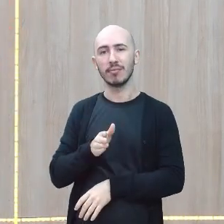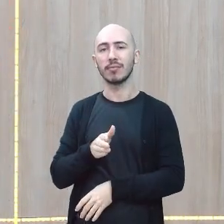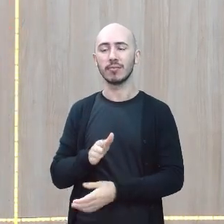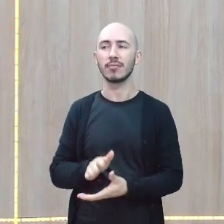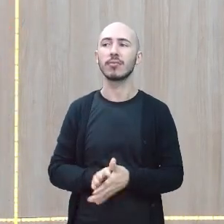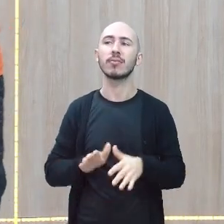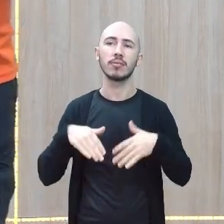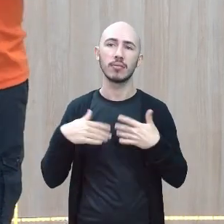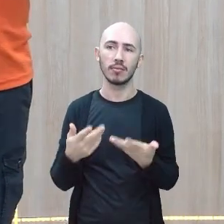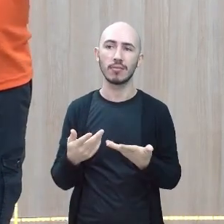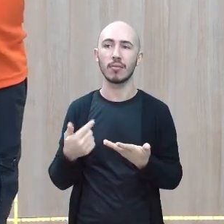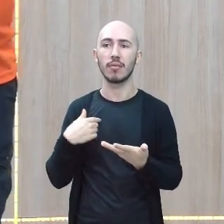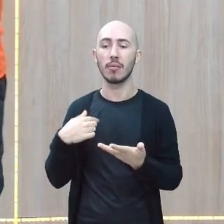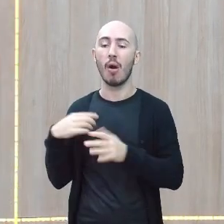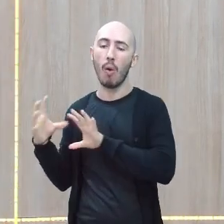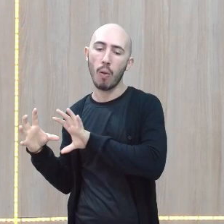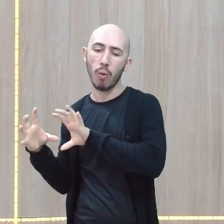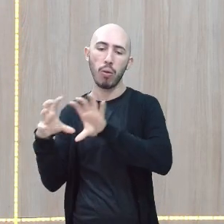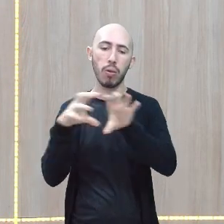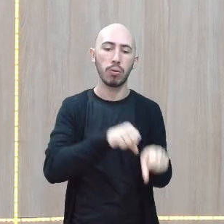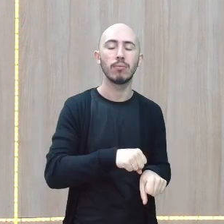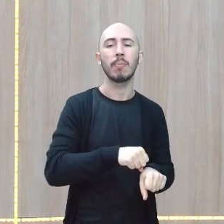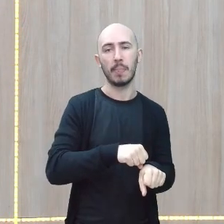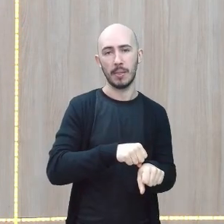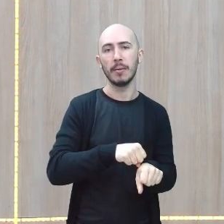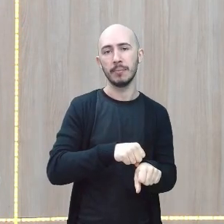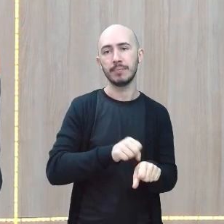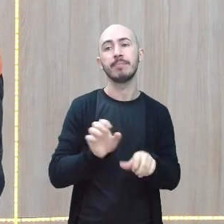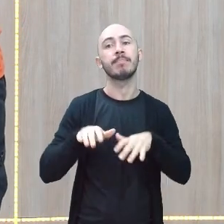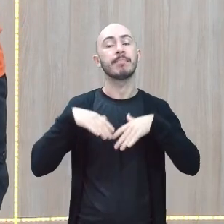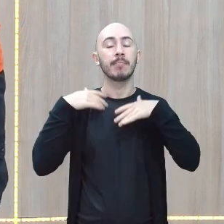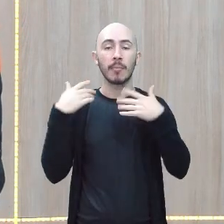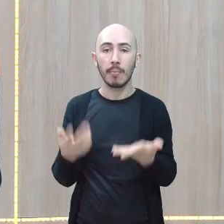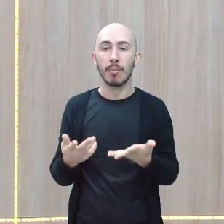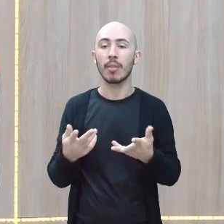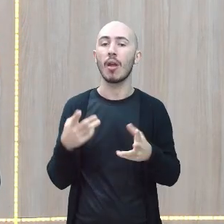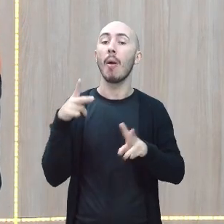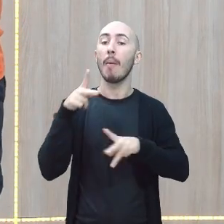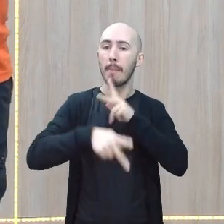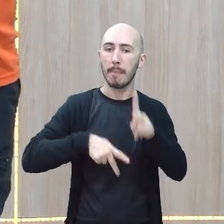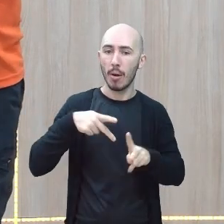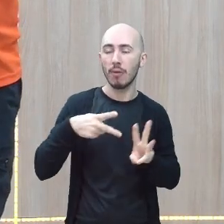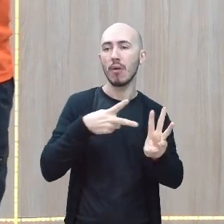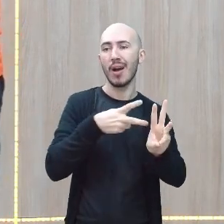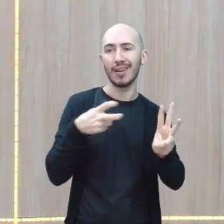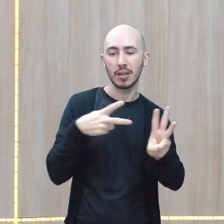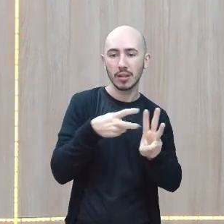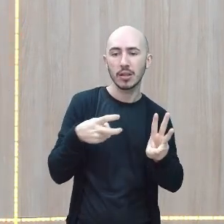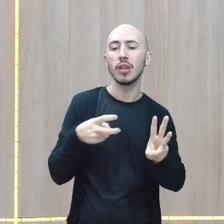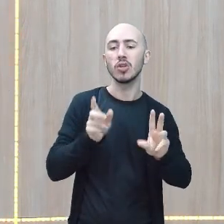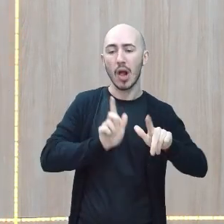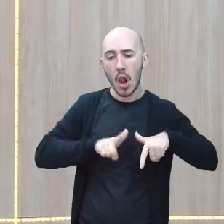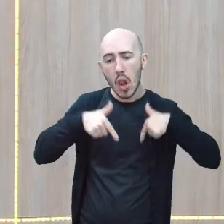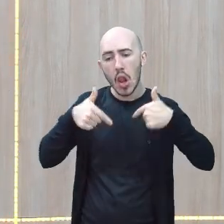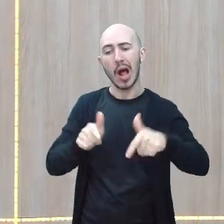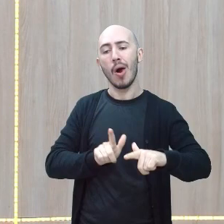né, portuguesa, esses povos eles começaram a lutar contra